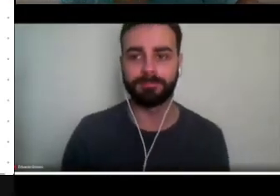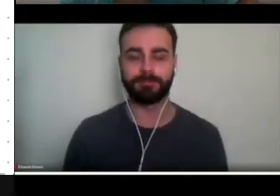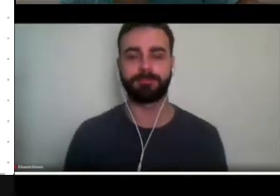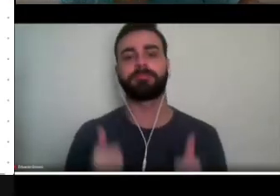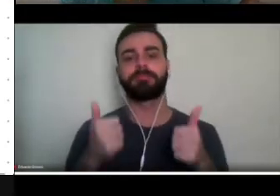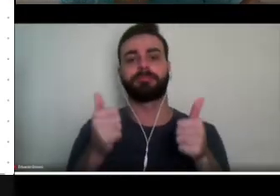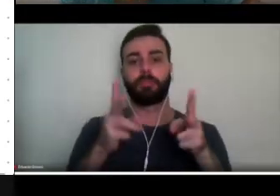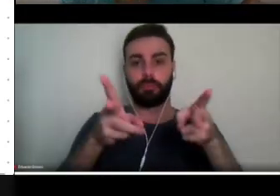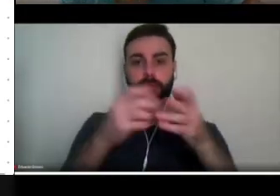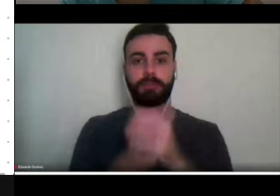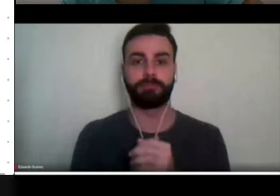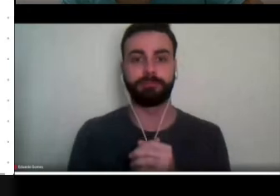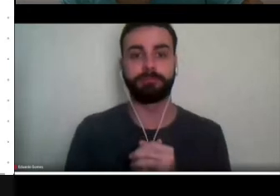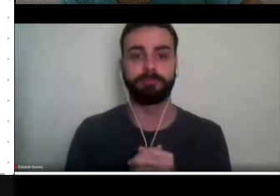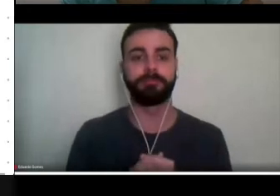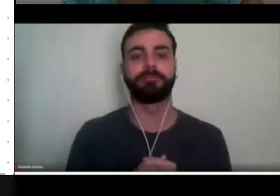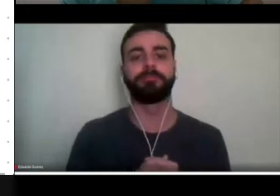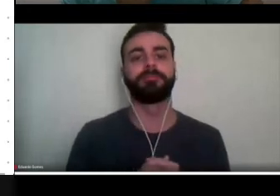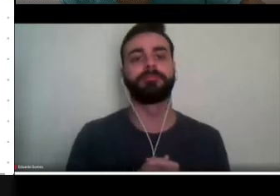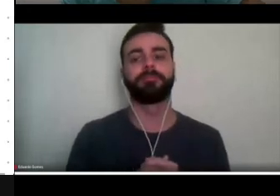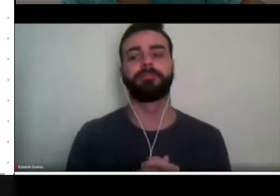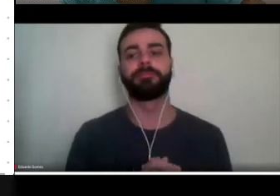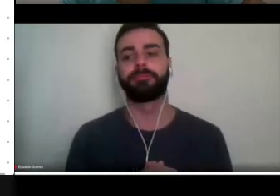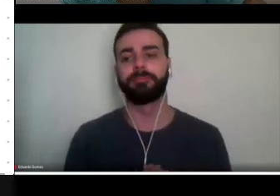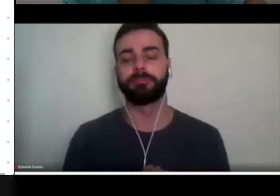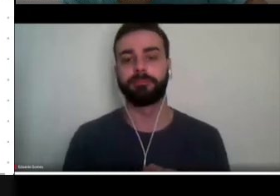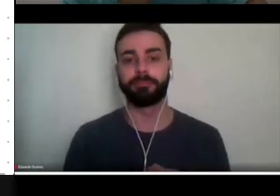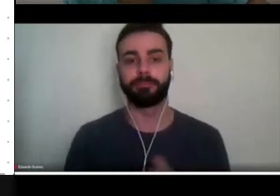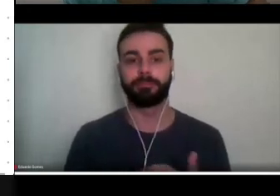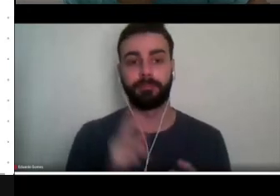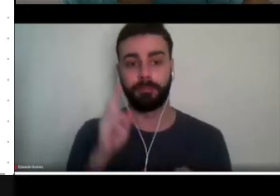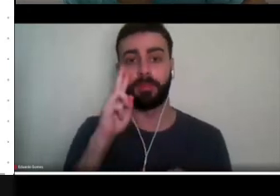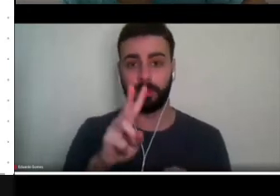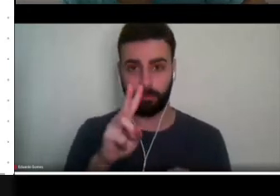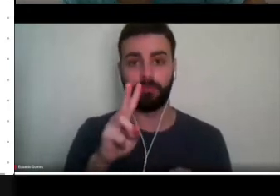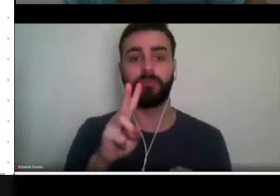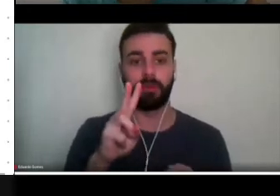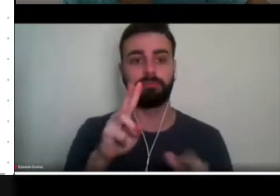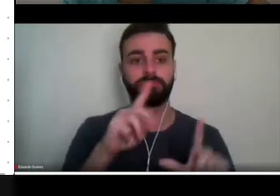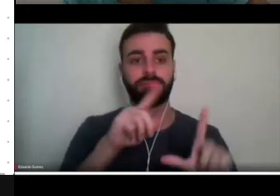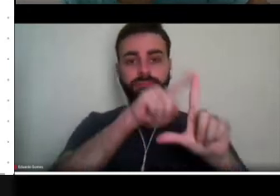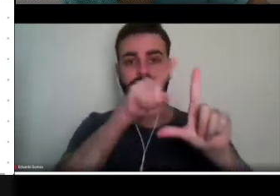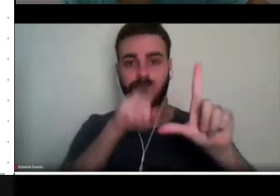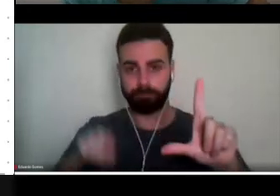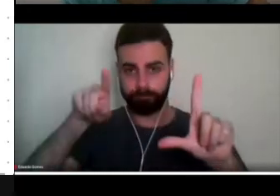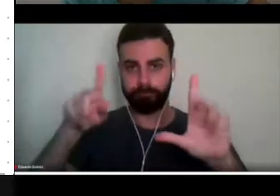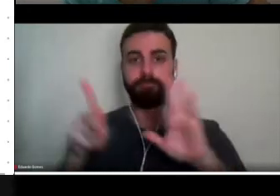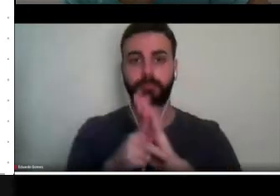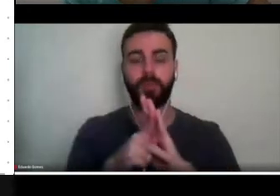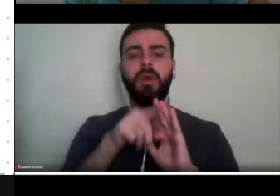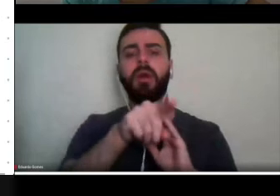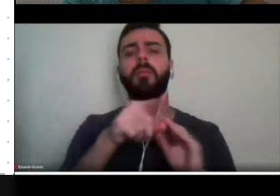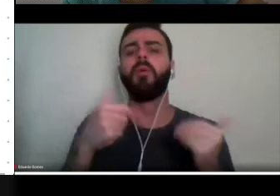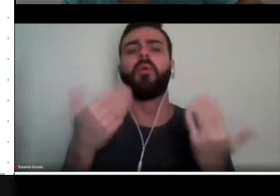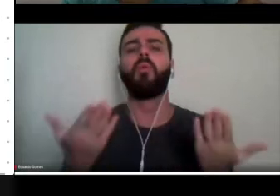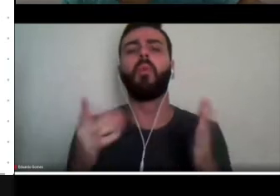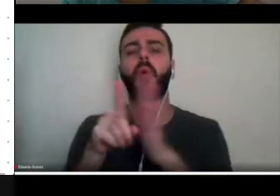esse é o gráfico da posição em função do tempo. E qual que seria o esboço, né,